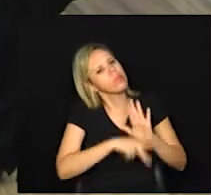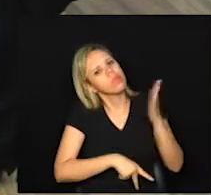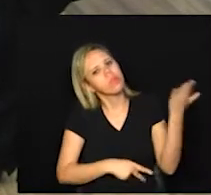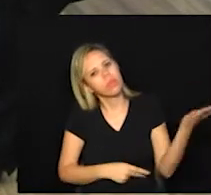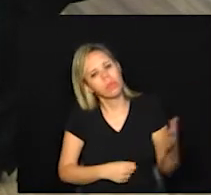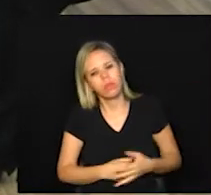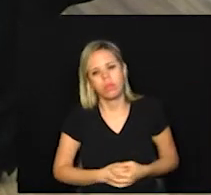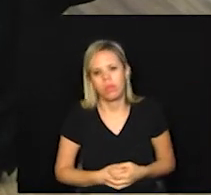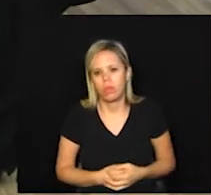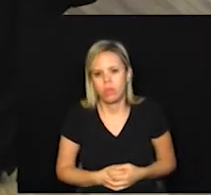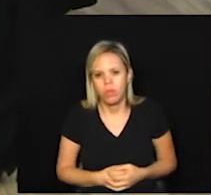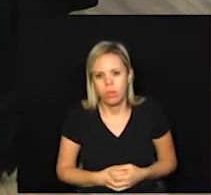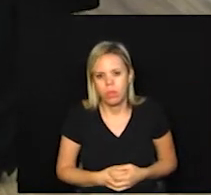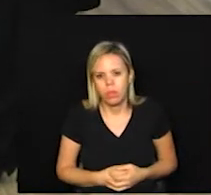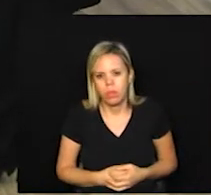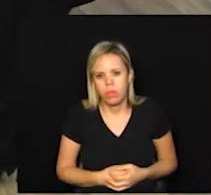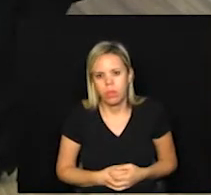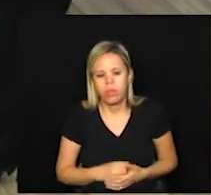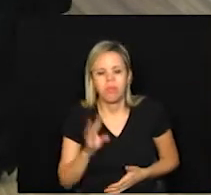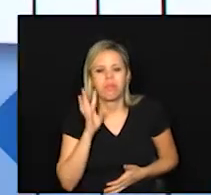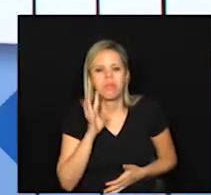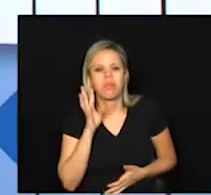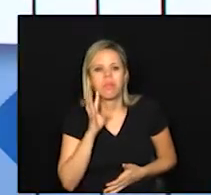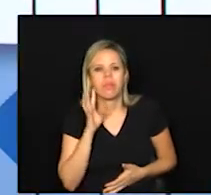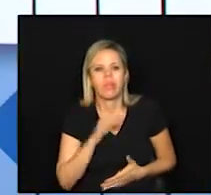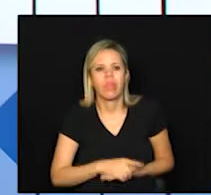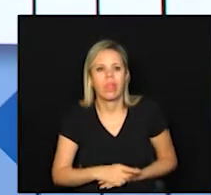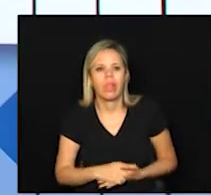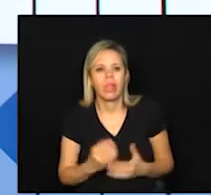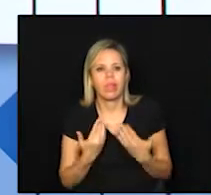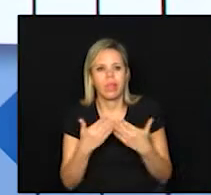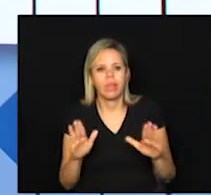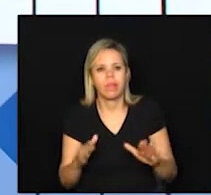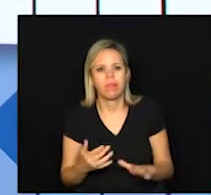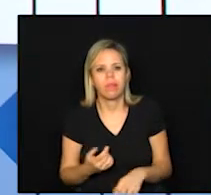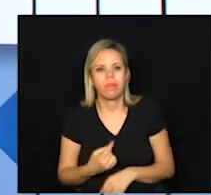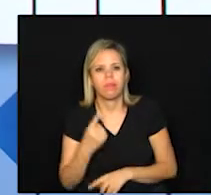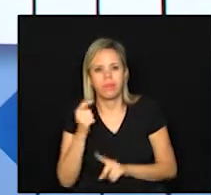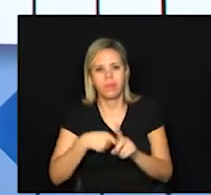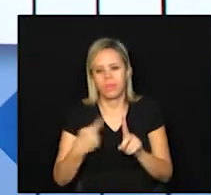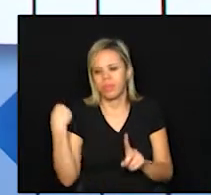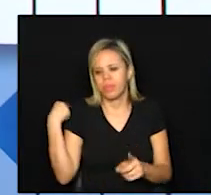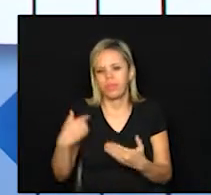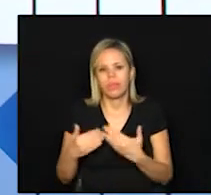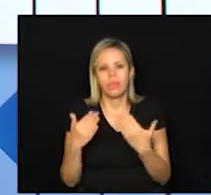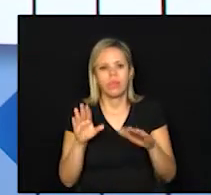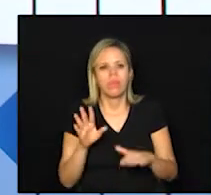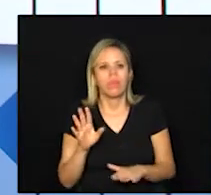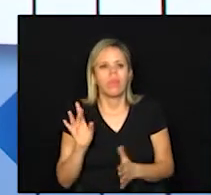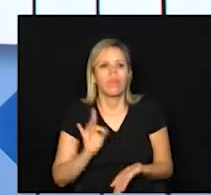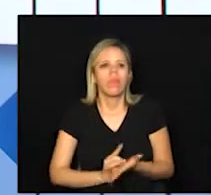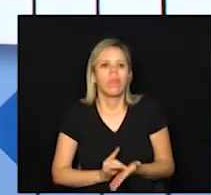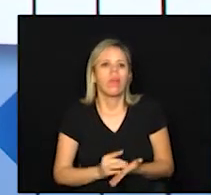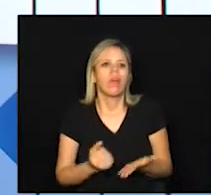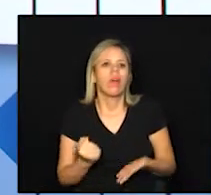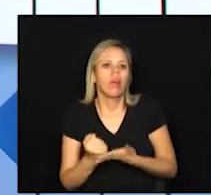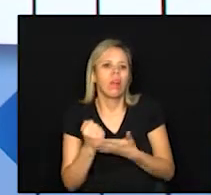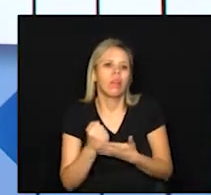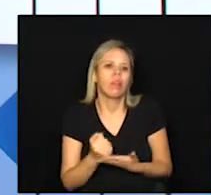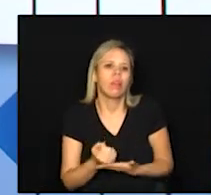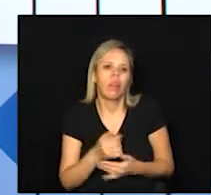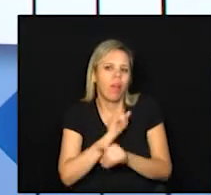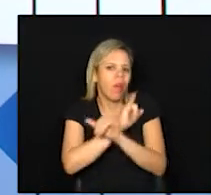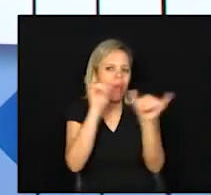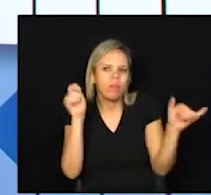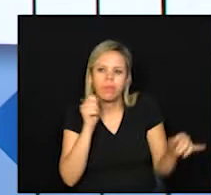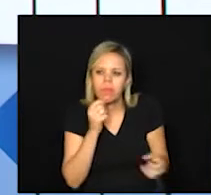esse? Olha, um projeto muito legal que foi inaugurado há um pouco mais de um mês. É uma realidade que não é muito